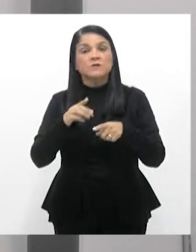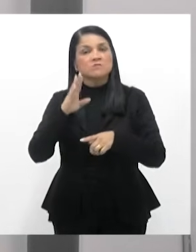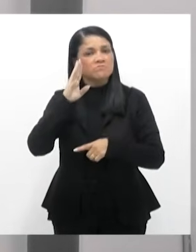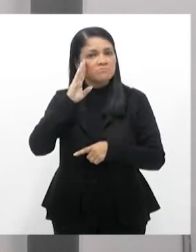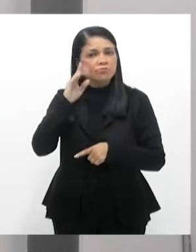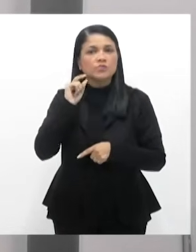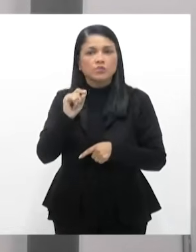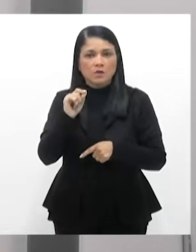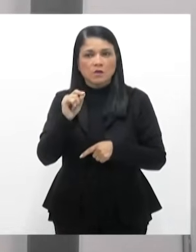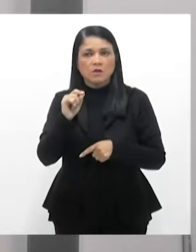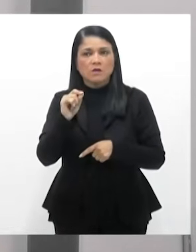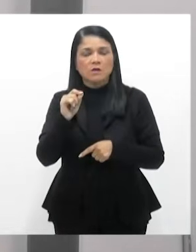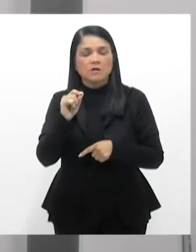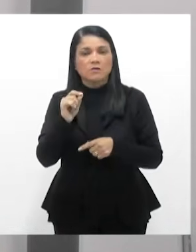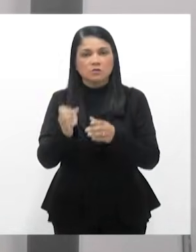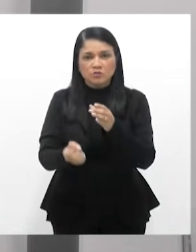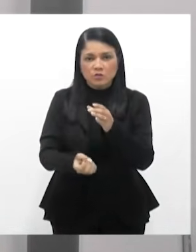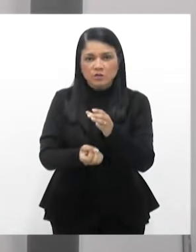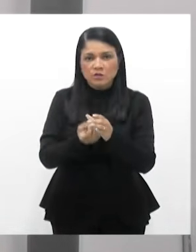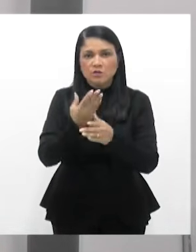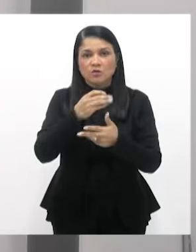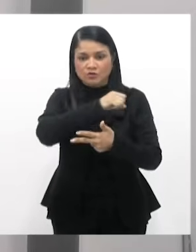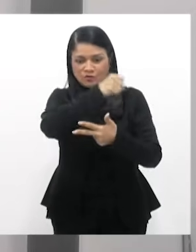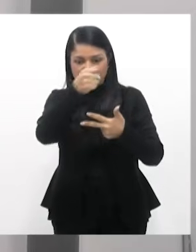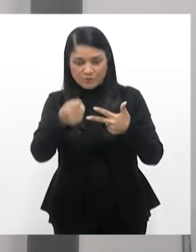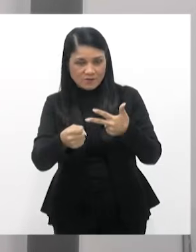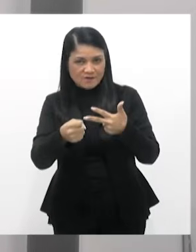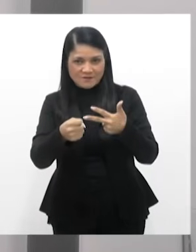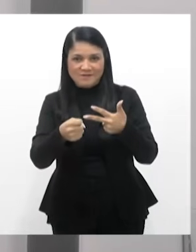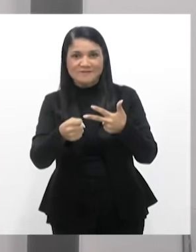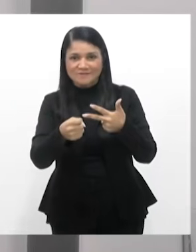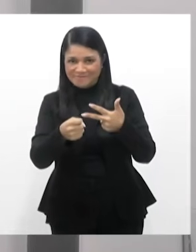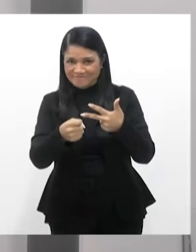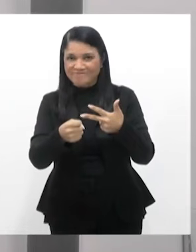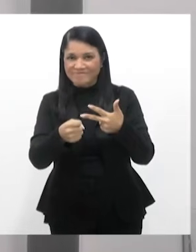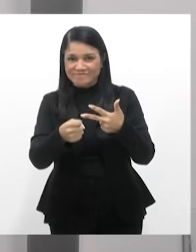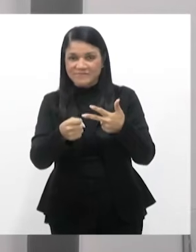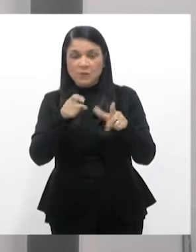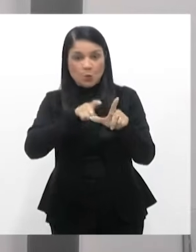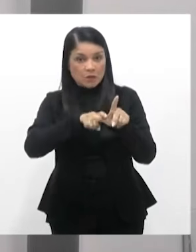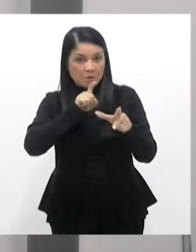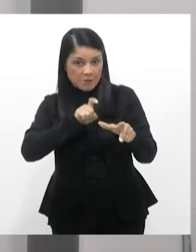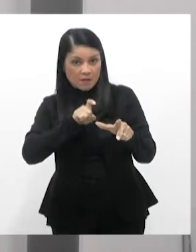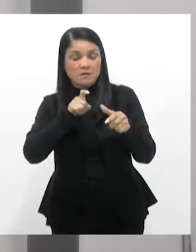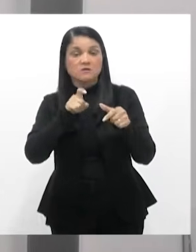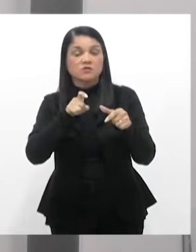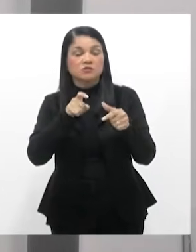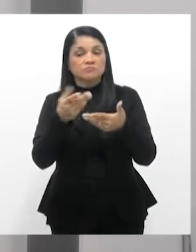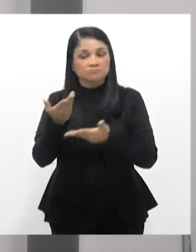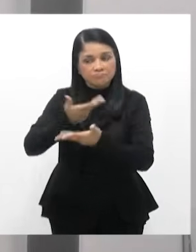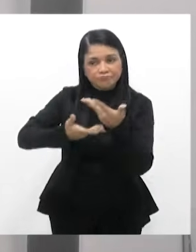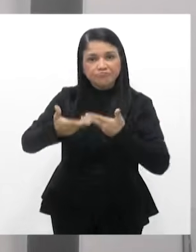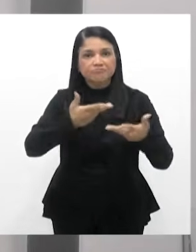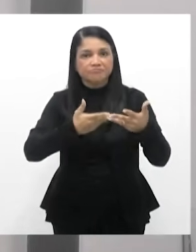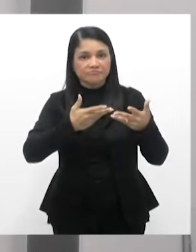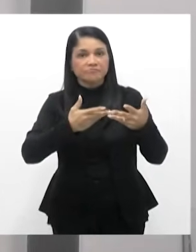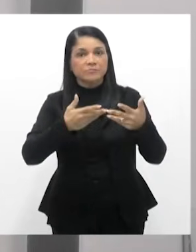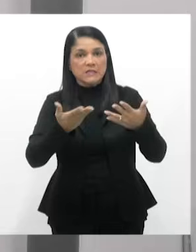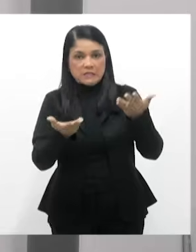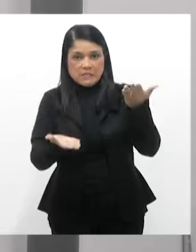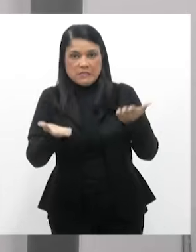evidentemente, e Montesquieu, quando criou a tripartição dos poderes, não foi à toa. Os poderes são independentes, harmônicos, mas eles se